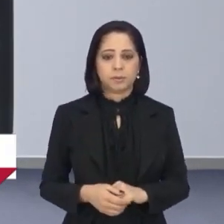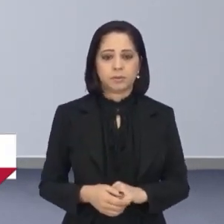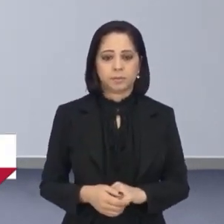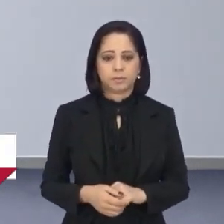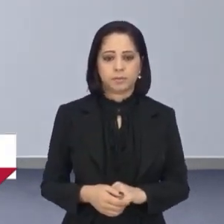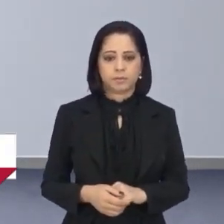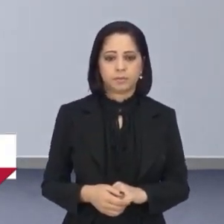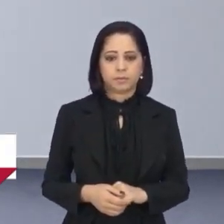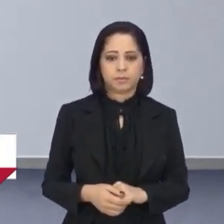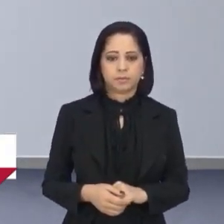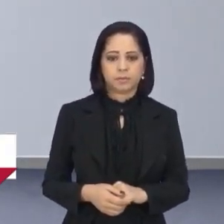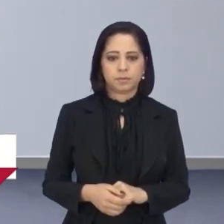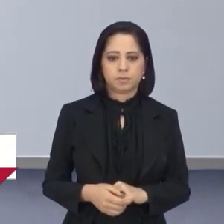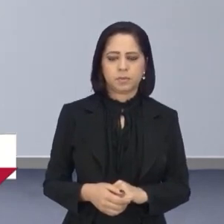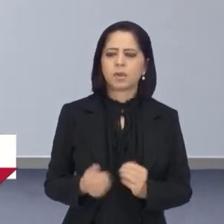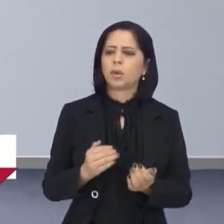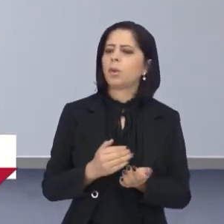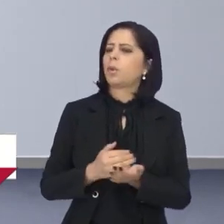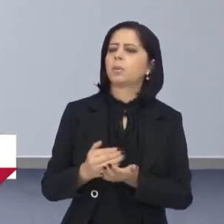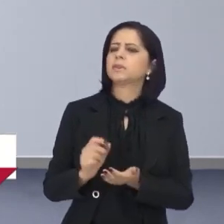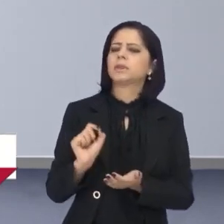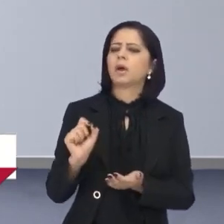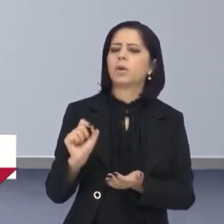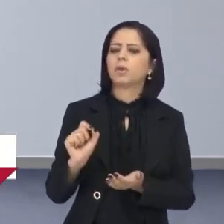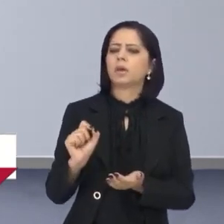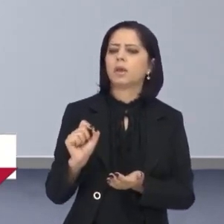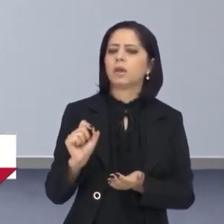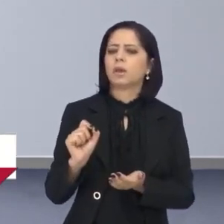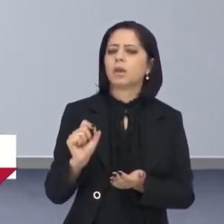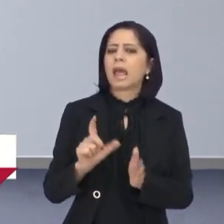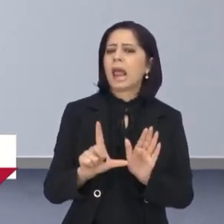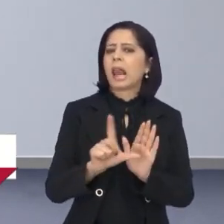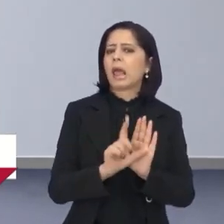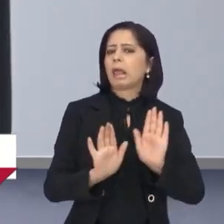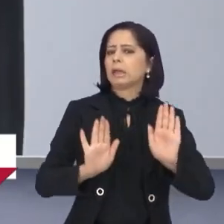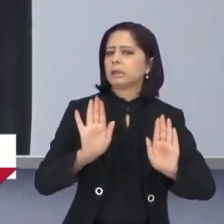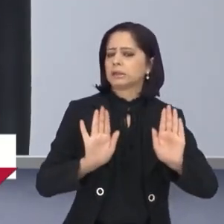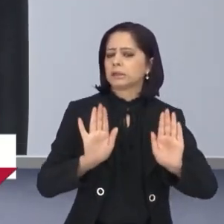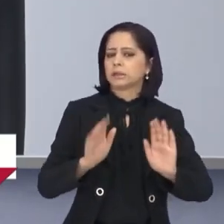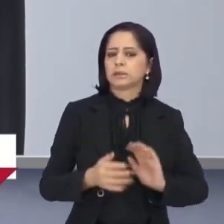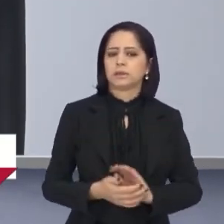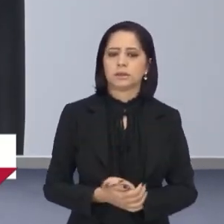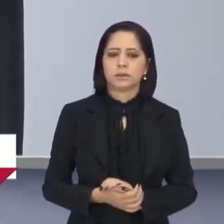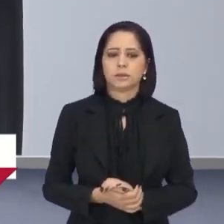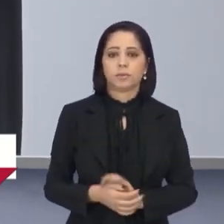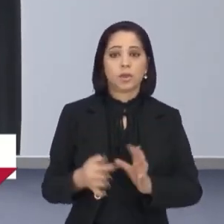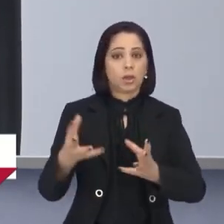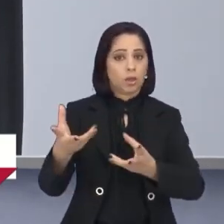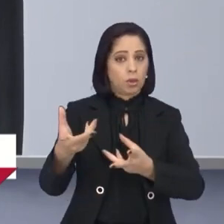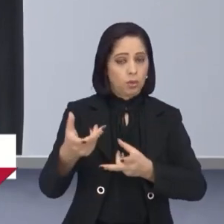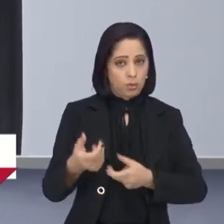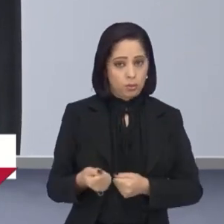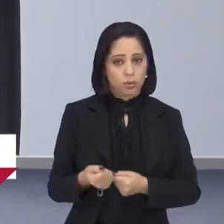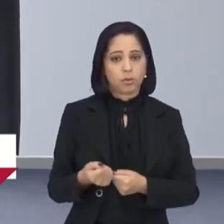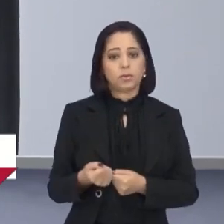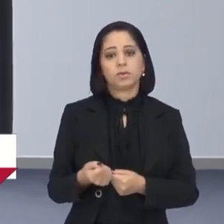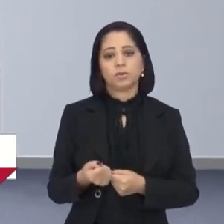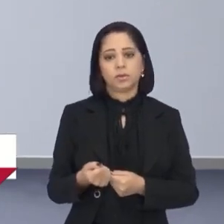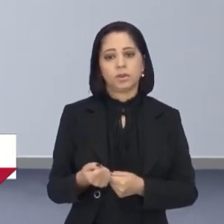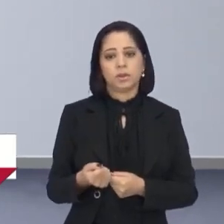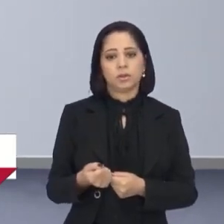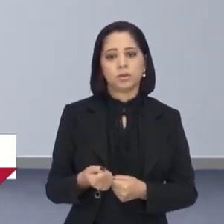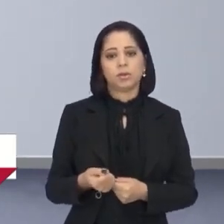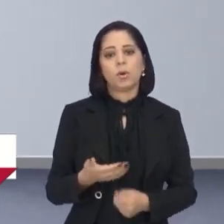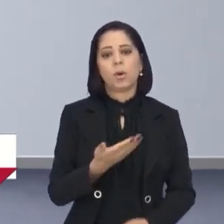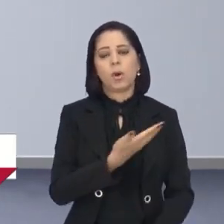e vamos começar por por lei licitações então eu convido o nosso nosso amigo